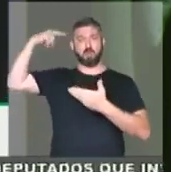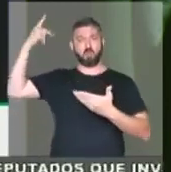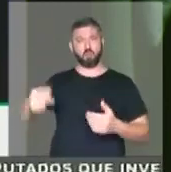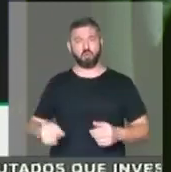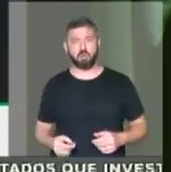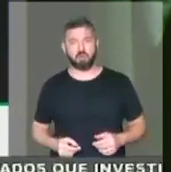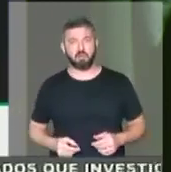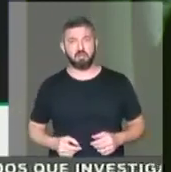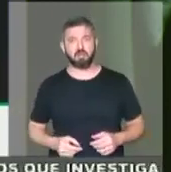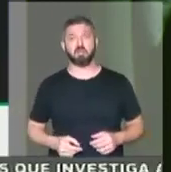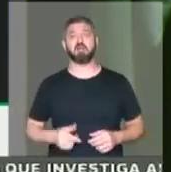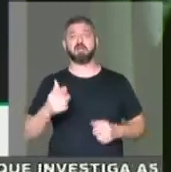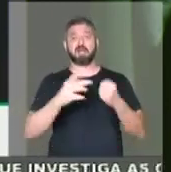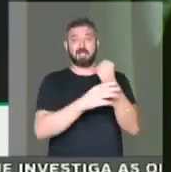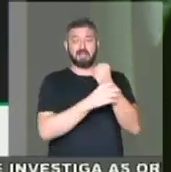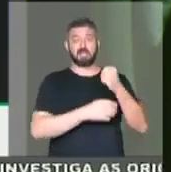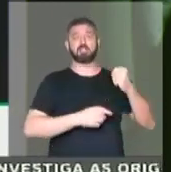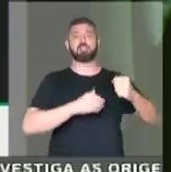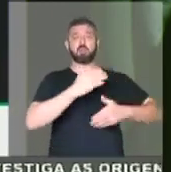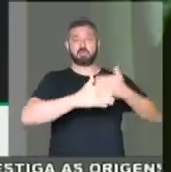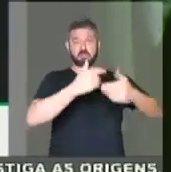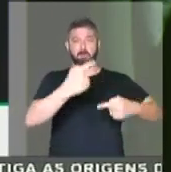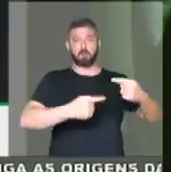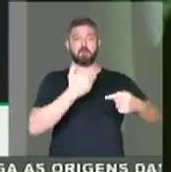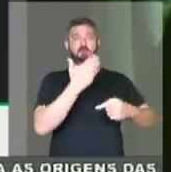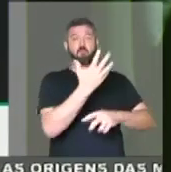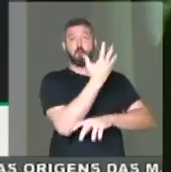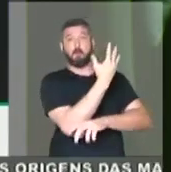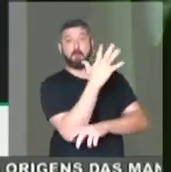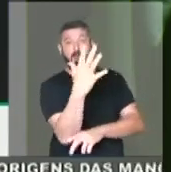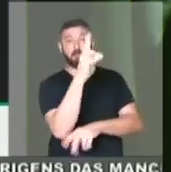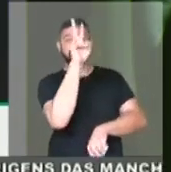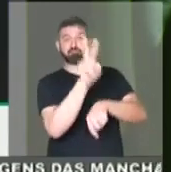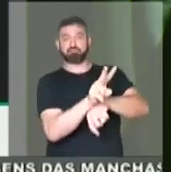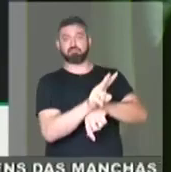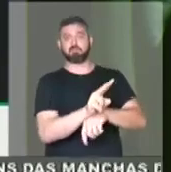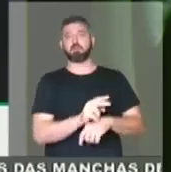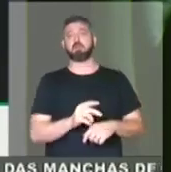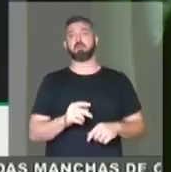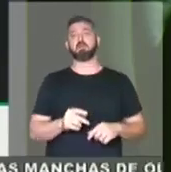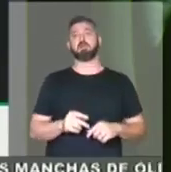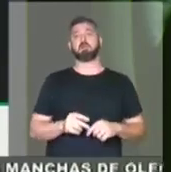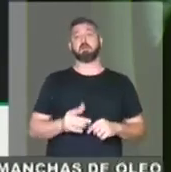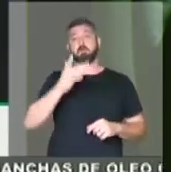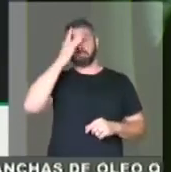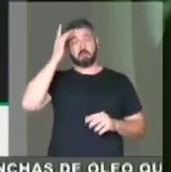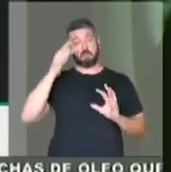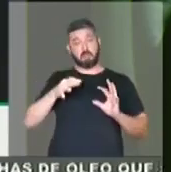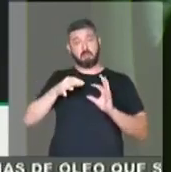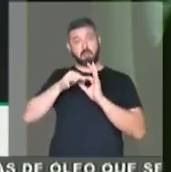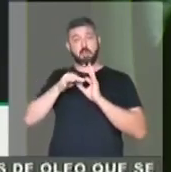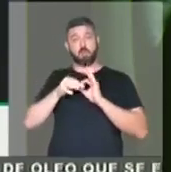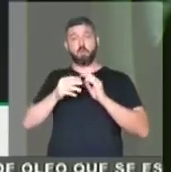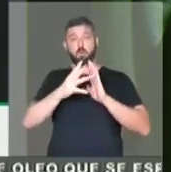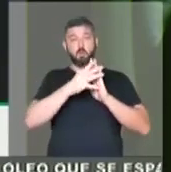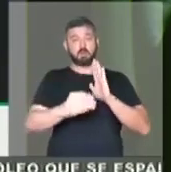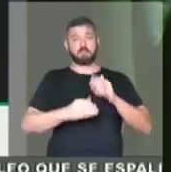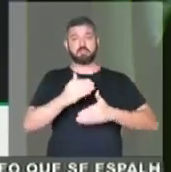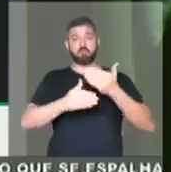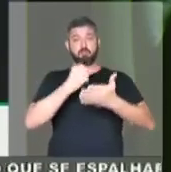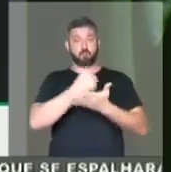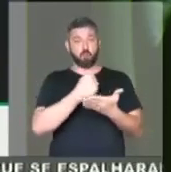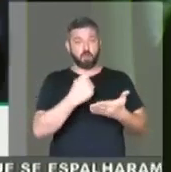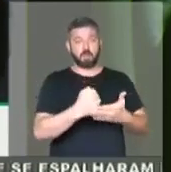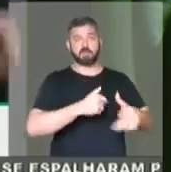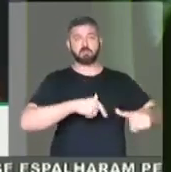translocado, garantindo uma política de desenvolvimento que respeite o meio ambiente. São questões absolutamente interligadas ao modelo de desenvolvimento que gera